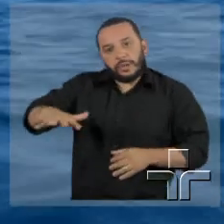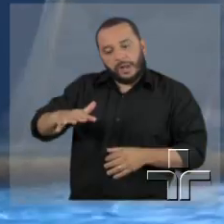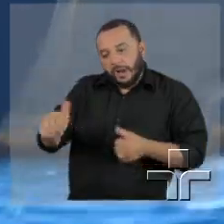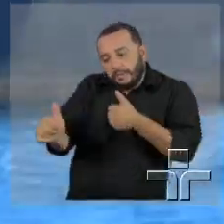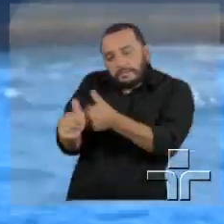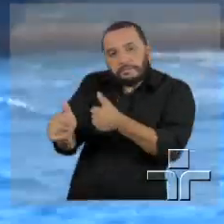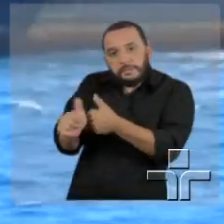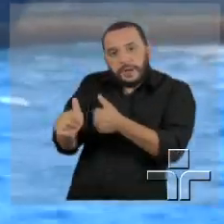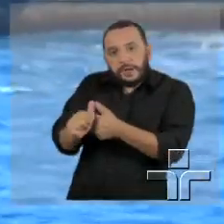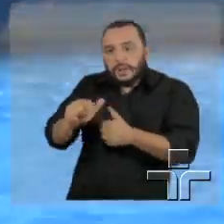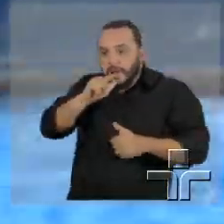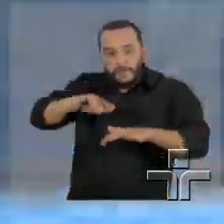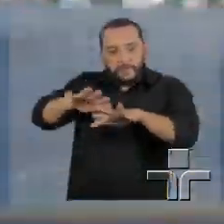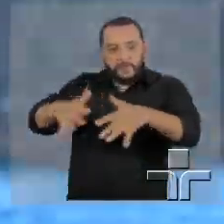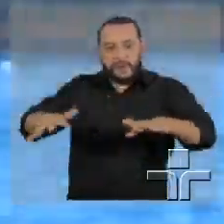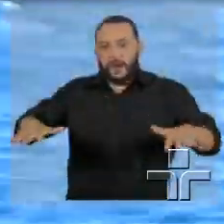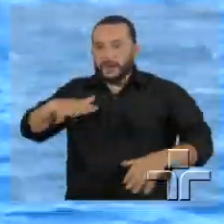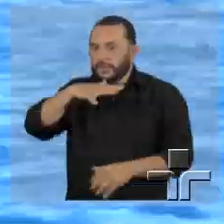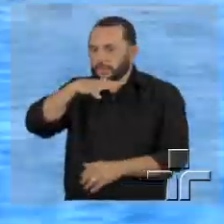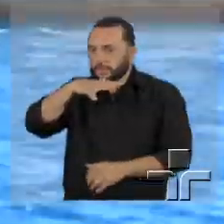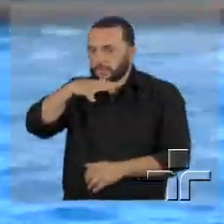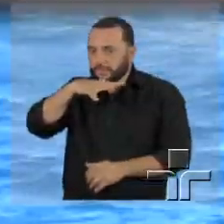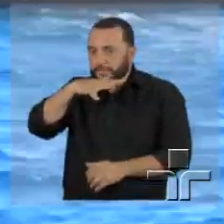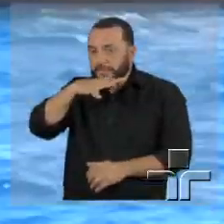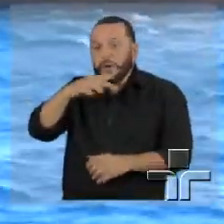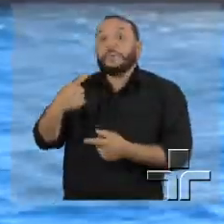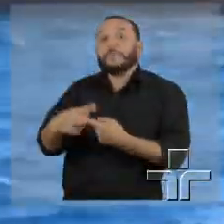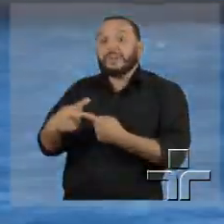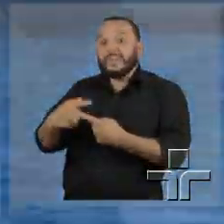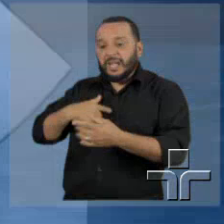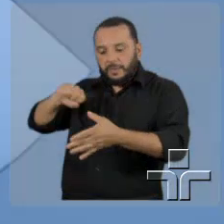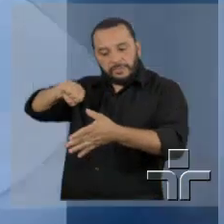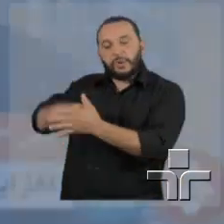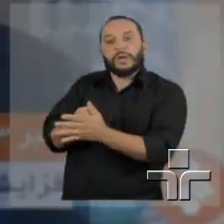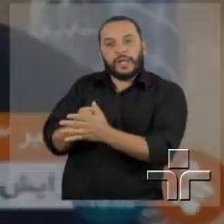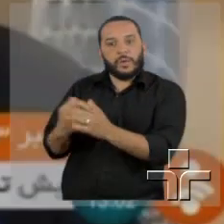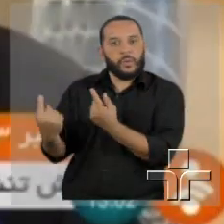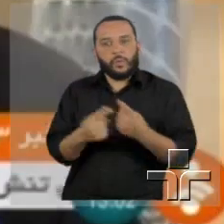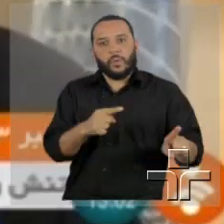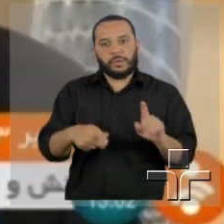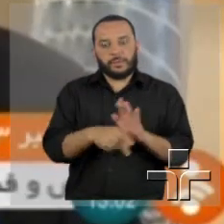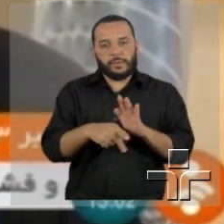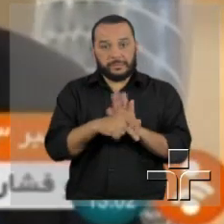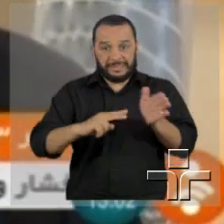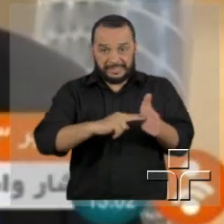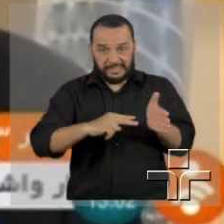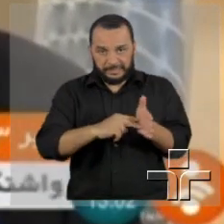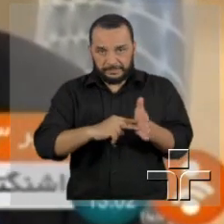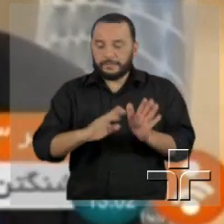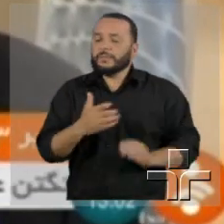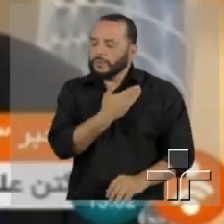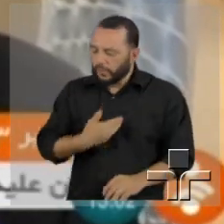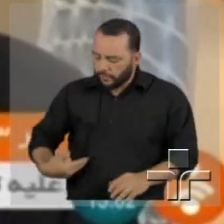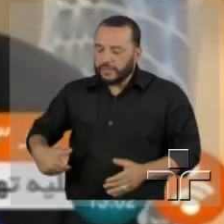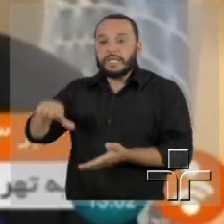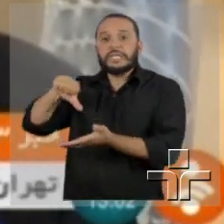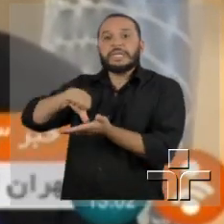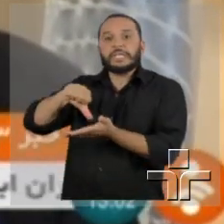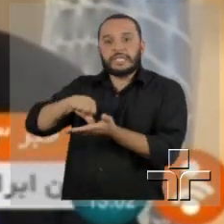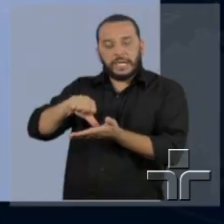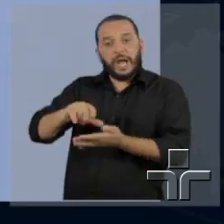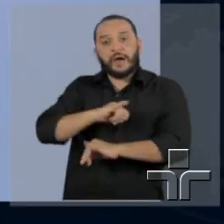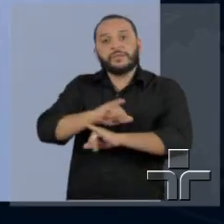Gibraltar, sob suspeita de violar as sanções contra a Síria. O governo do Irã afirmou hoje que os